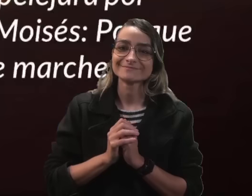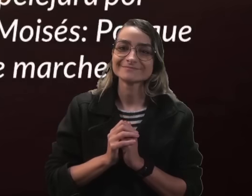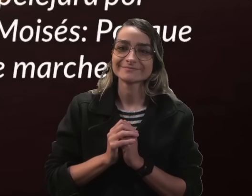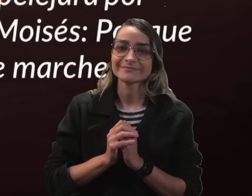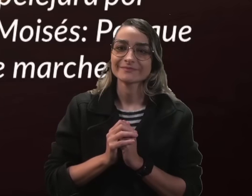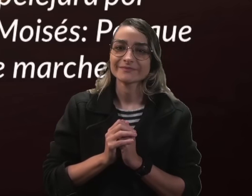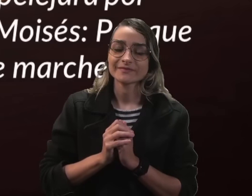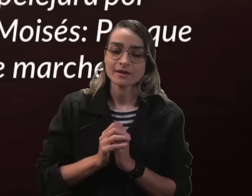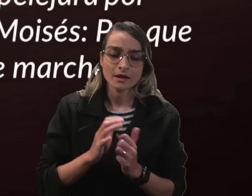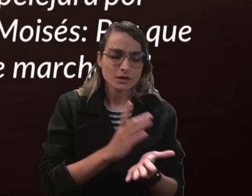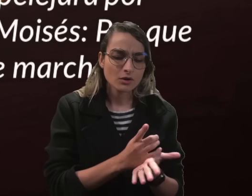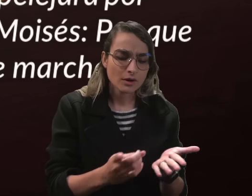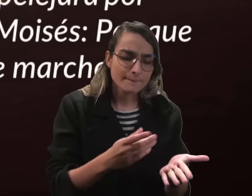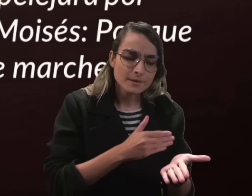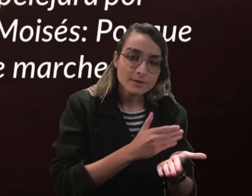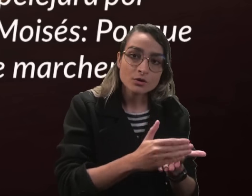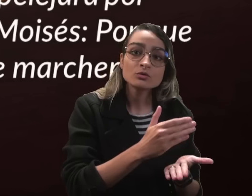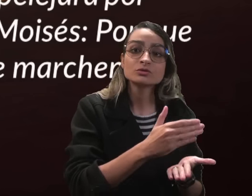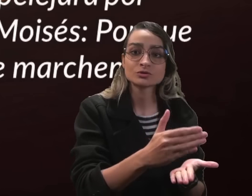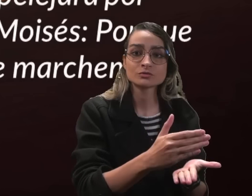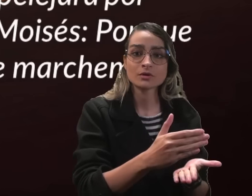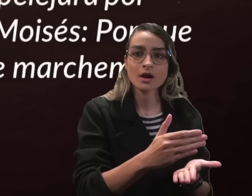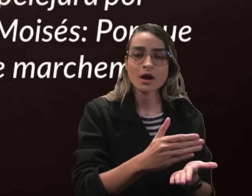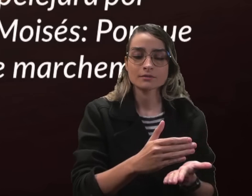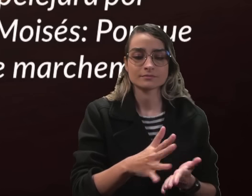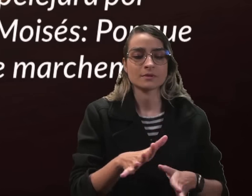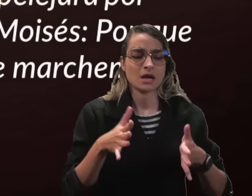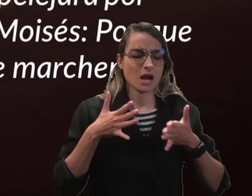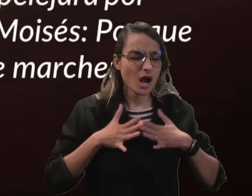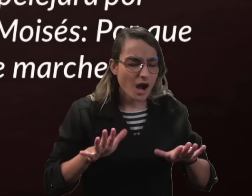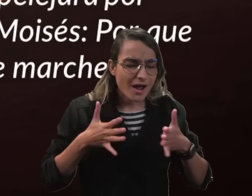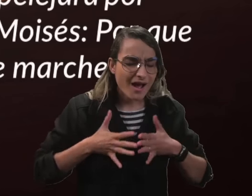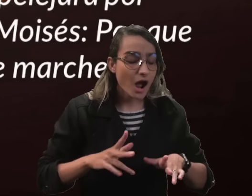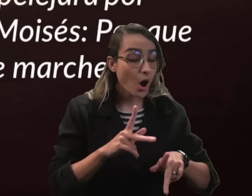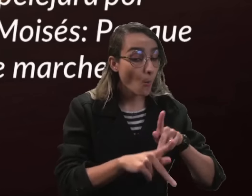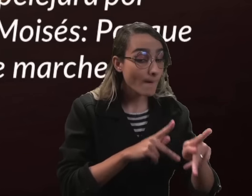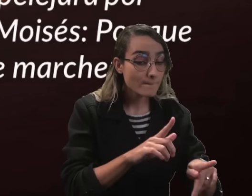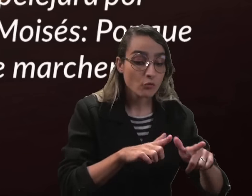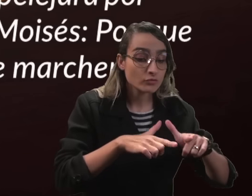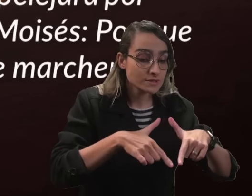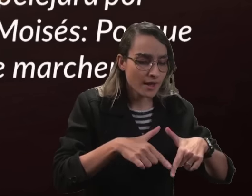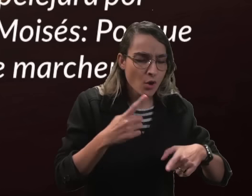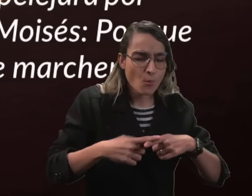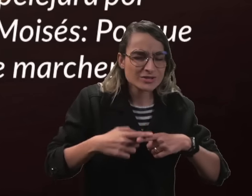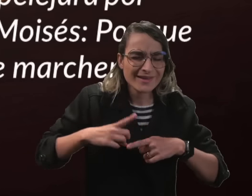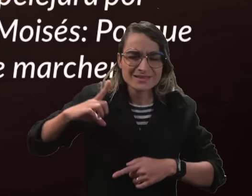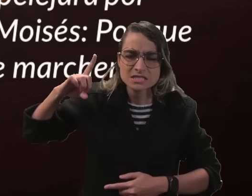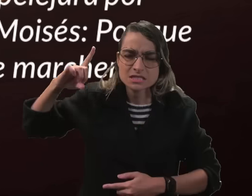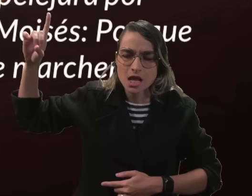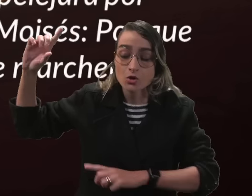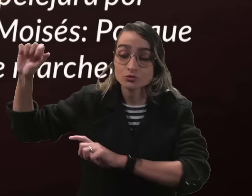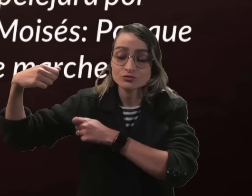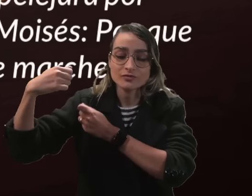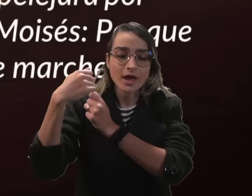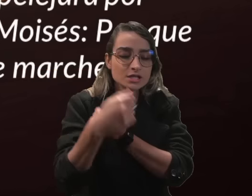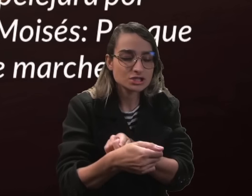que o Senhor nos dará o Senhor peleja por nós foi também a meia-noite